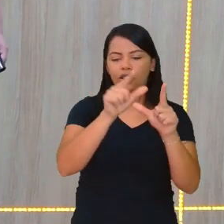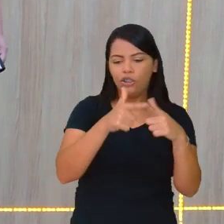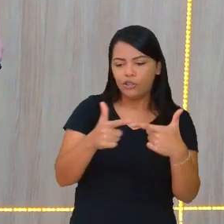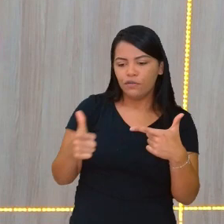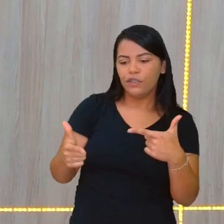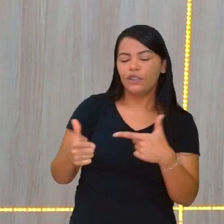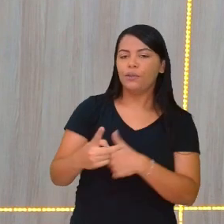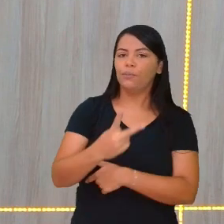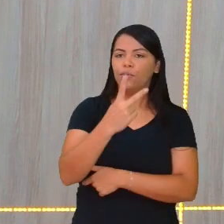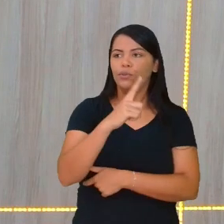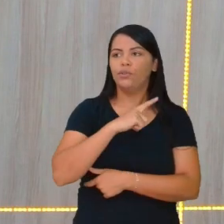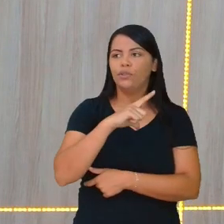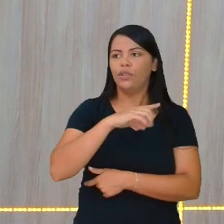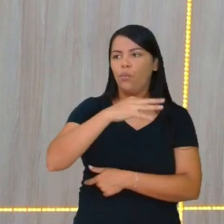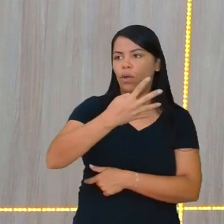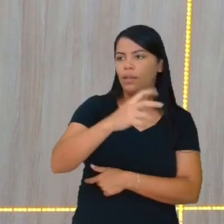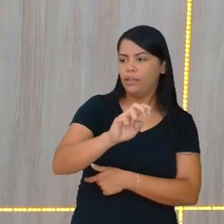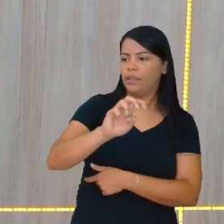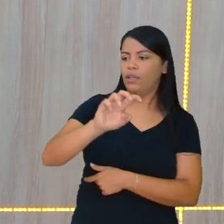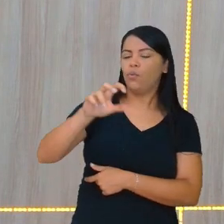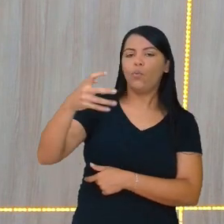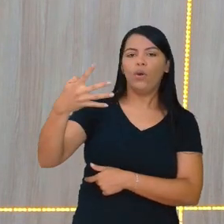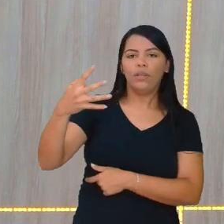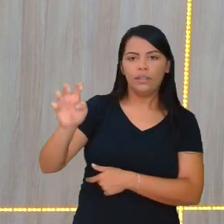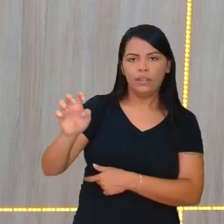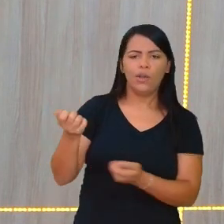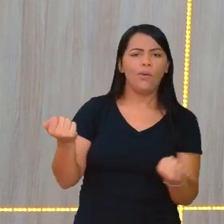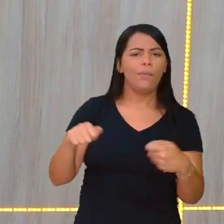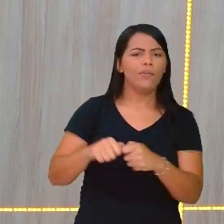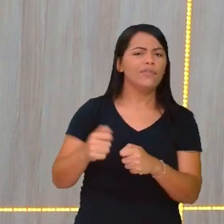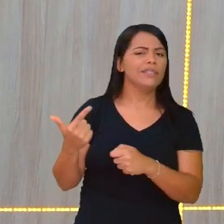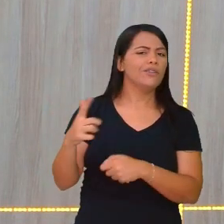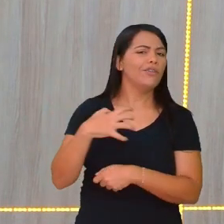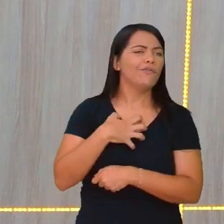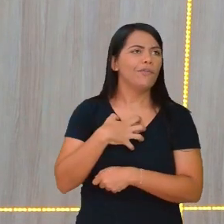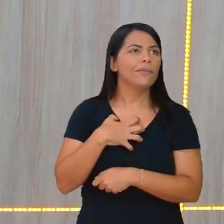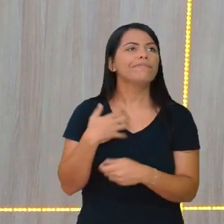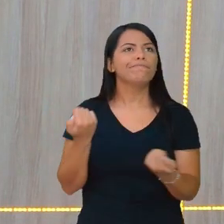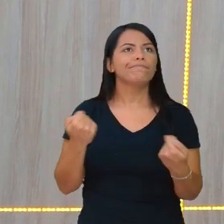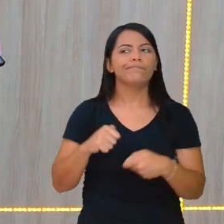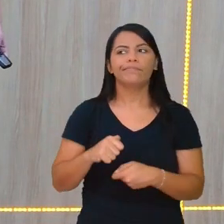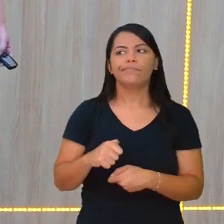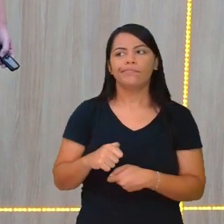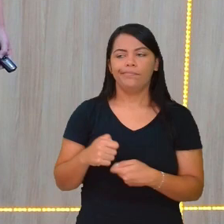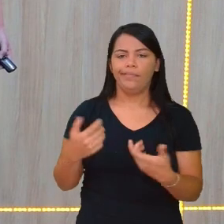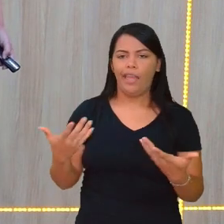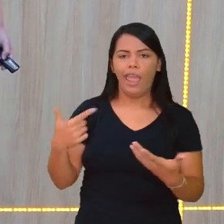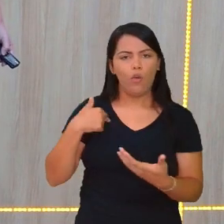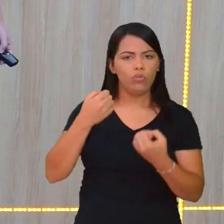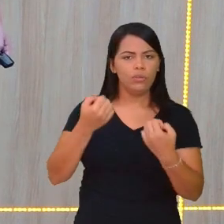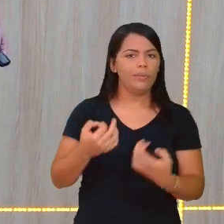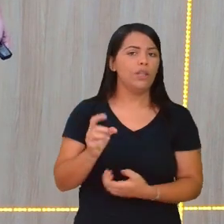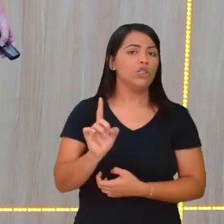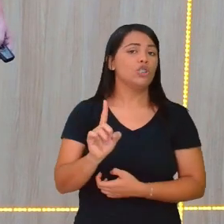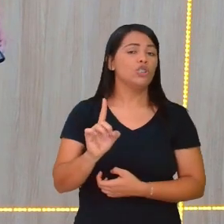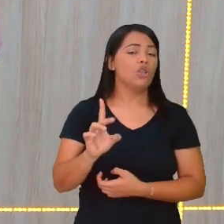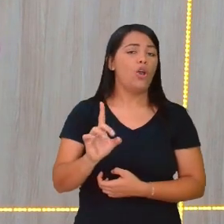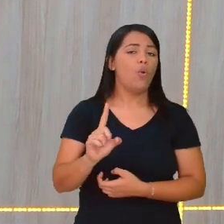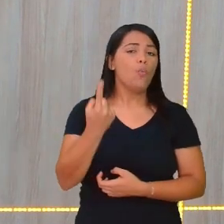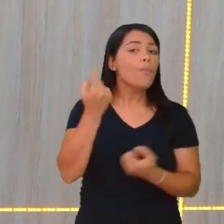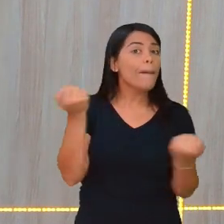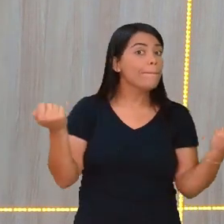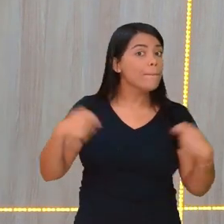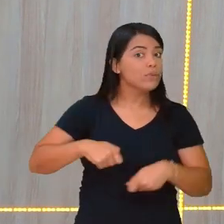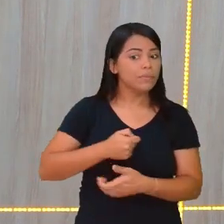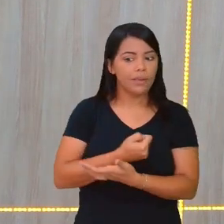45. Posso fazer isso de outro jeito? Pode. Aqui é apenas uma das